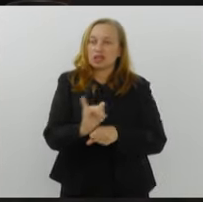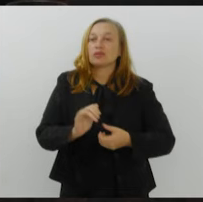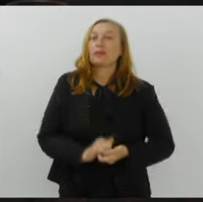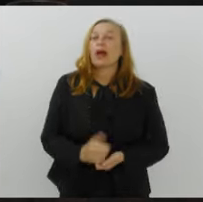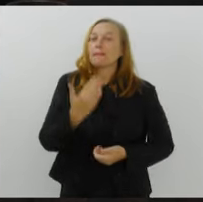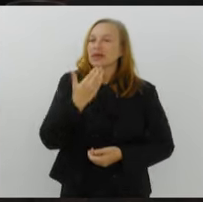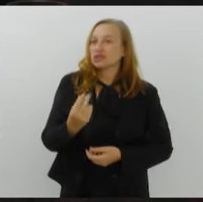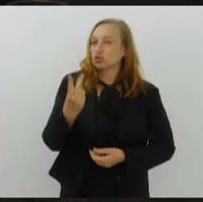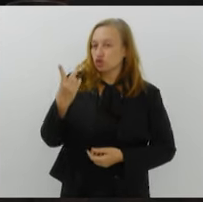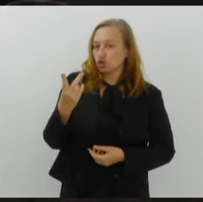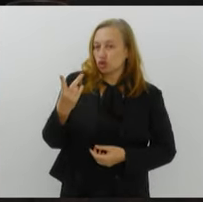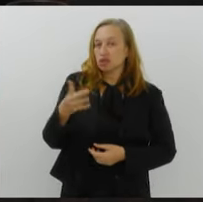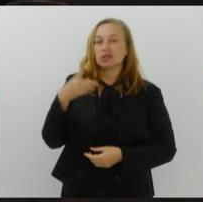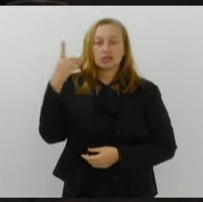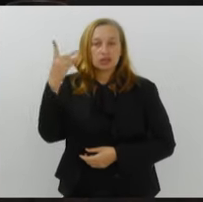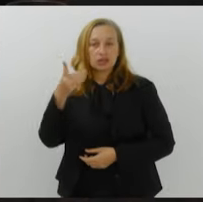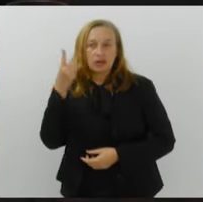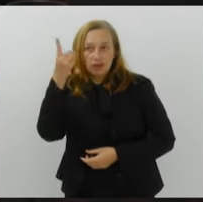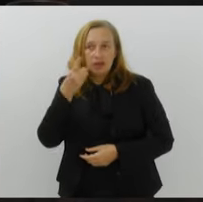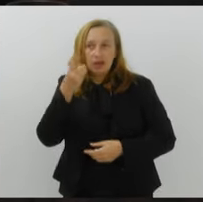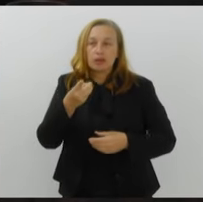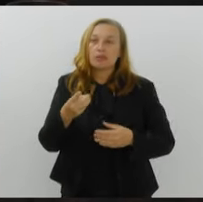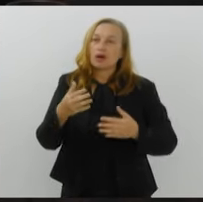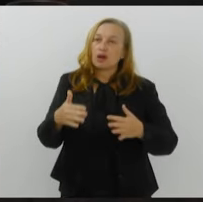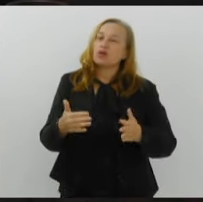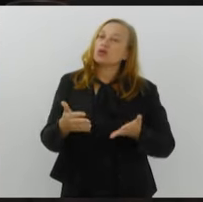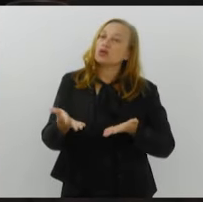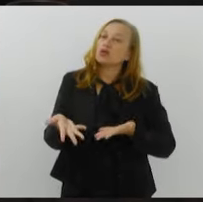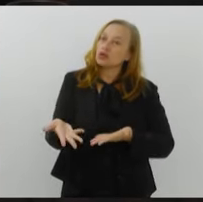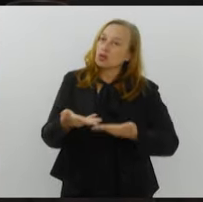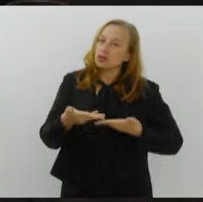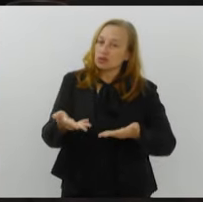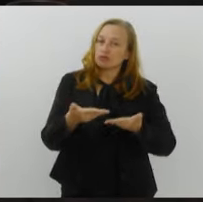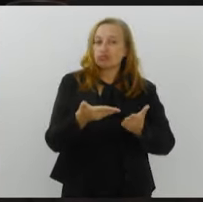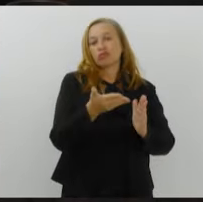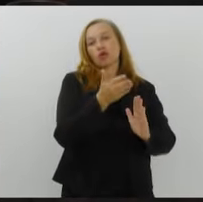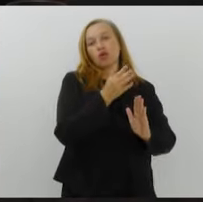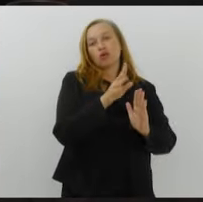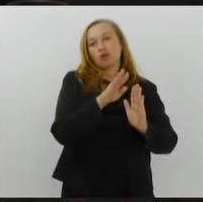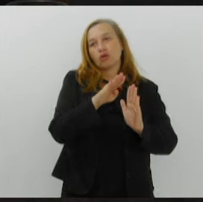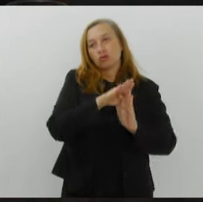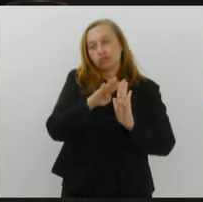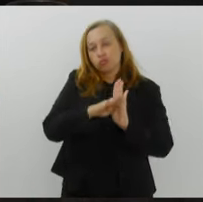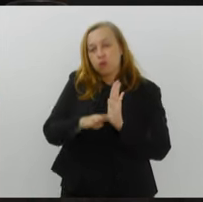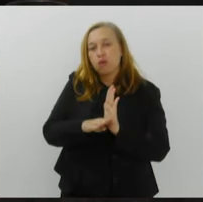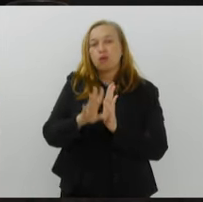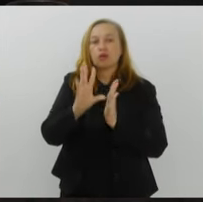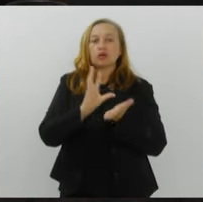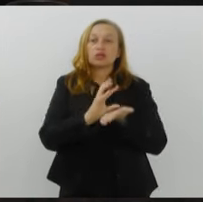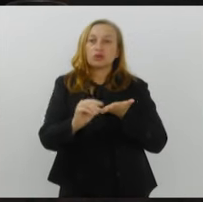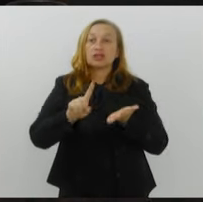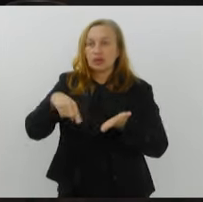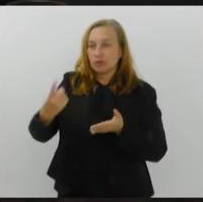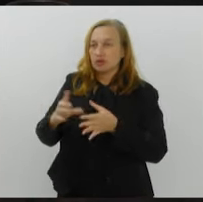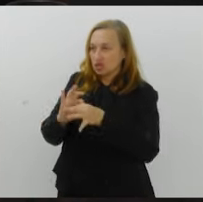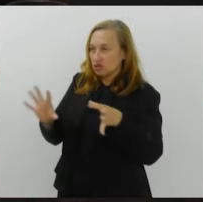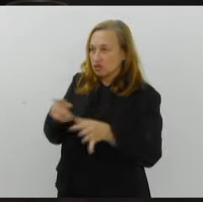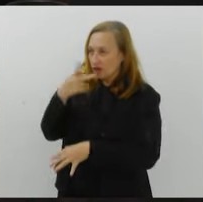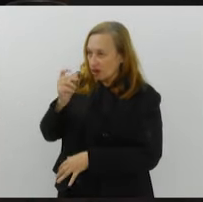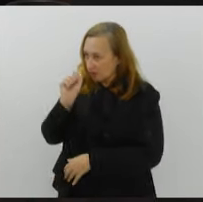deputados para eu abrir aqui a sessão, chamando os projetos, e logo em seguida eu já dou a palavra a vossas excelências, tá